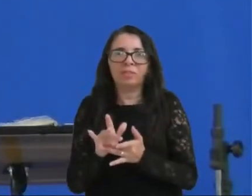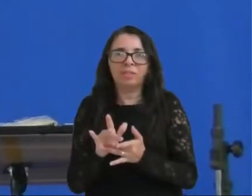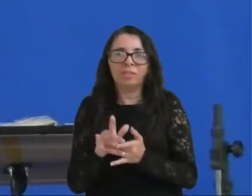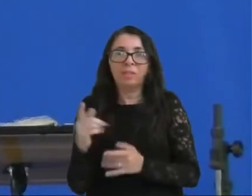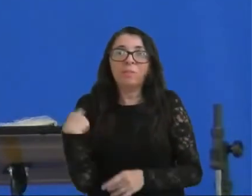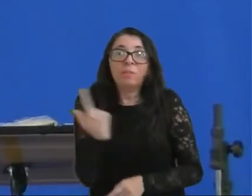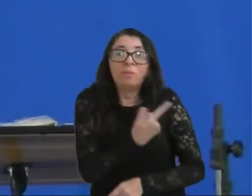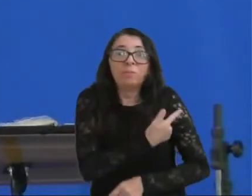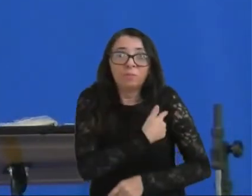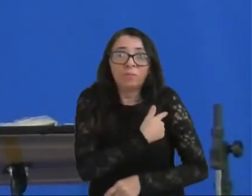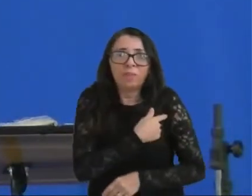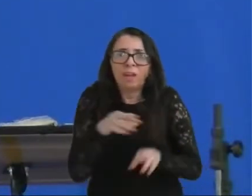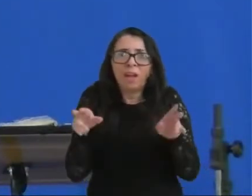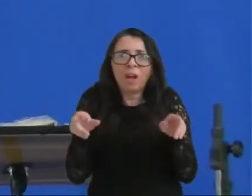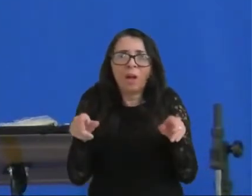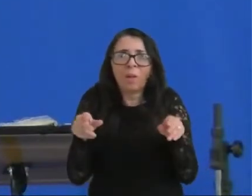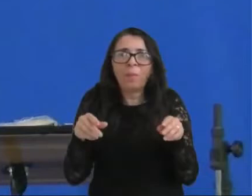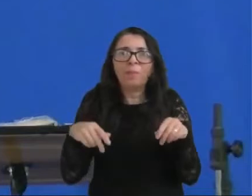si mesmo.